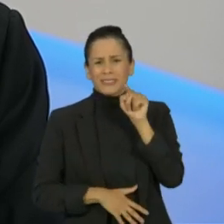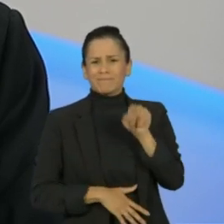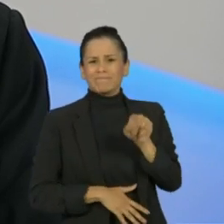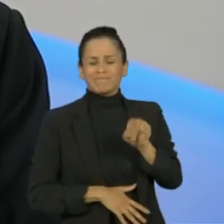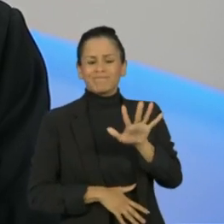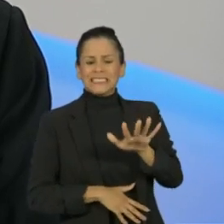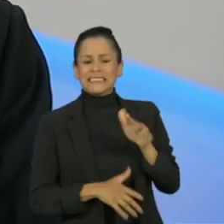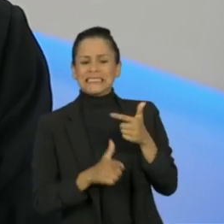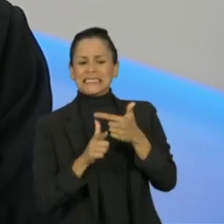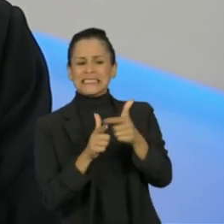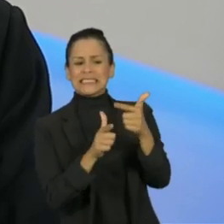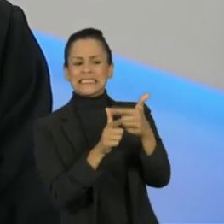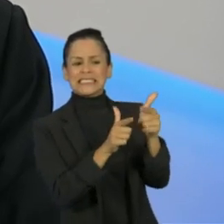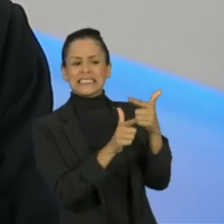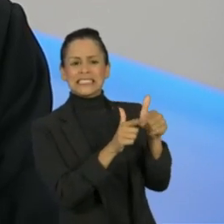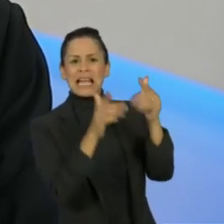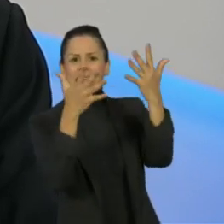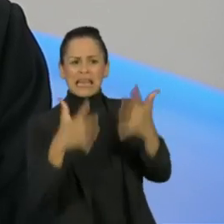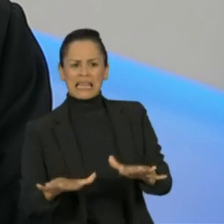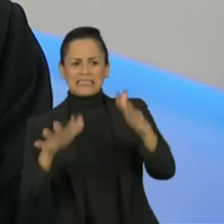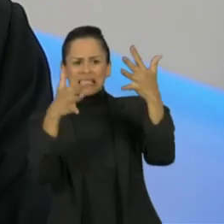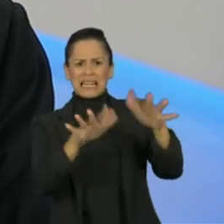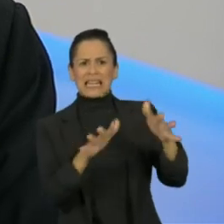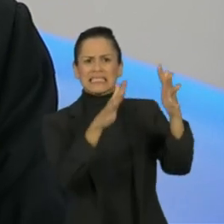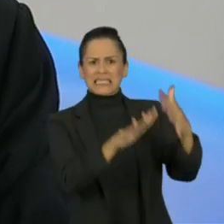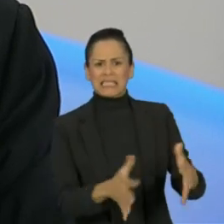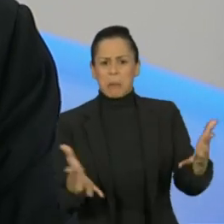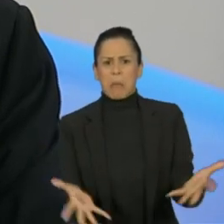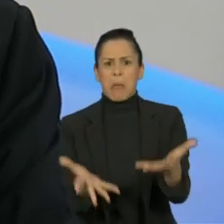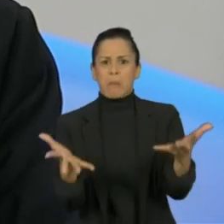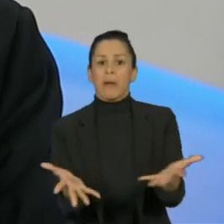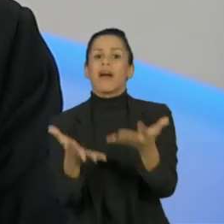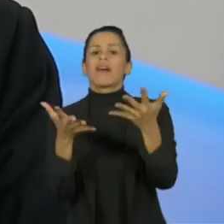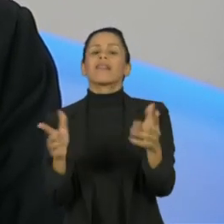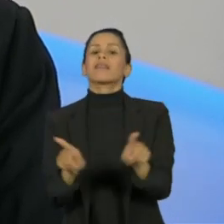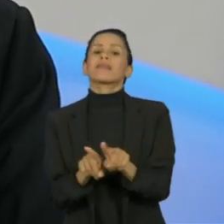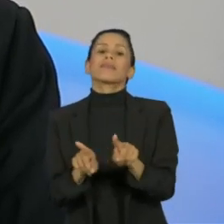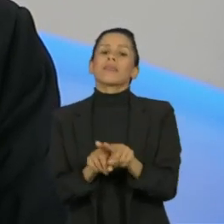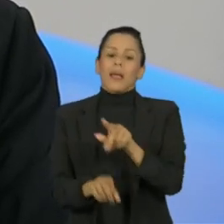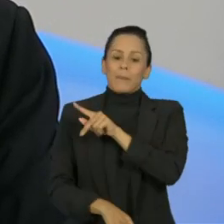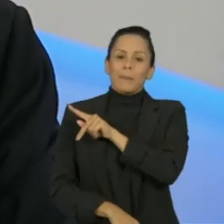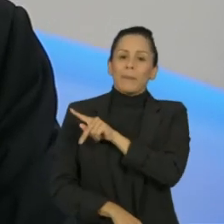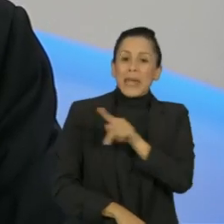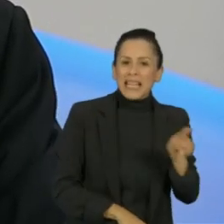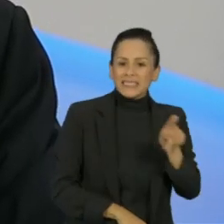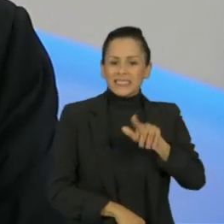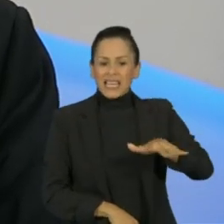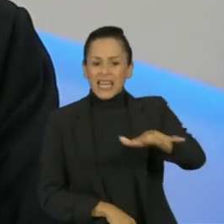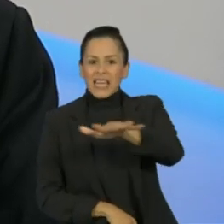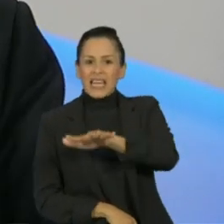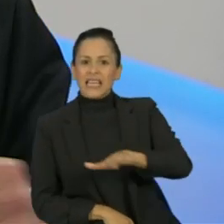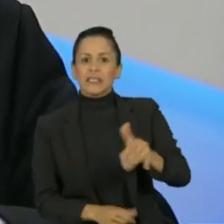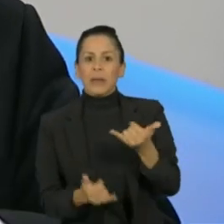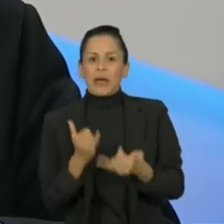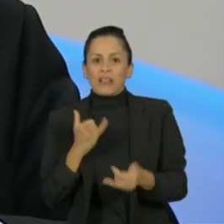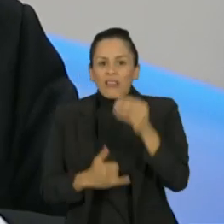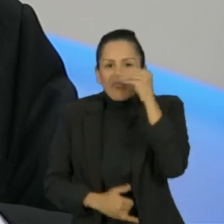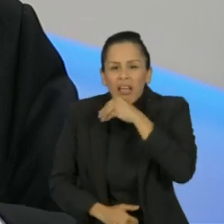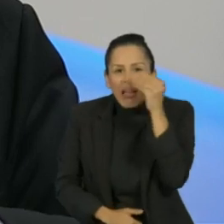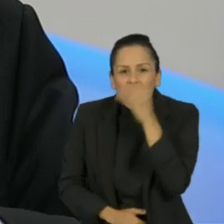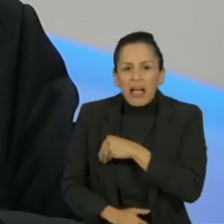de crises, cria presidentes ou fragilizados porque reféns do fisiologismo